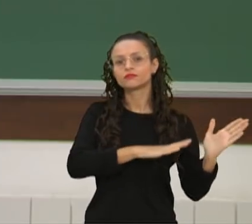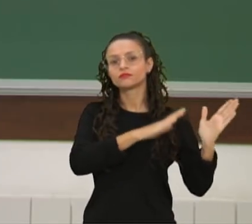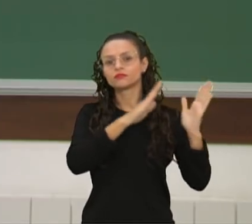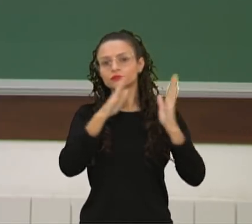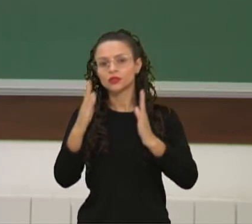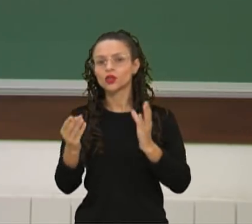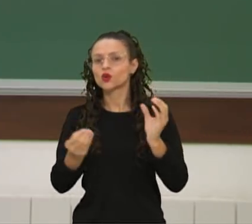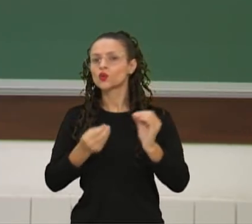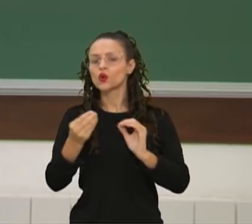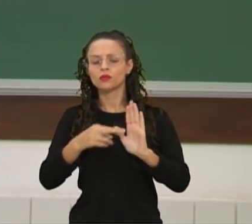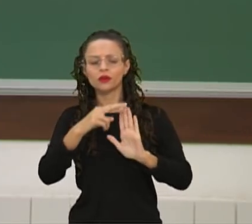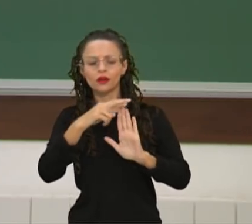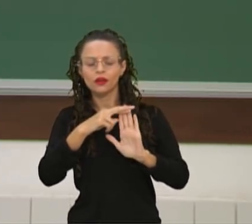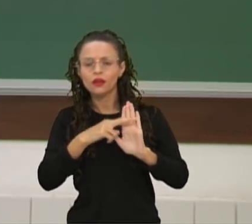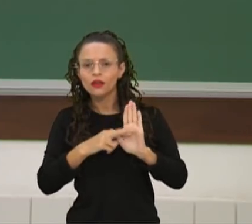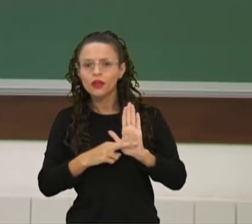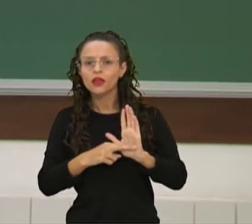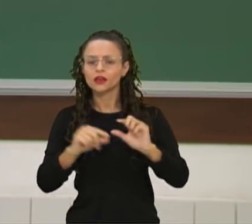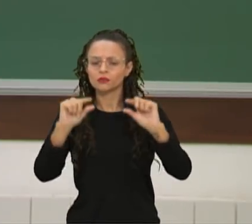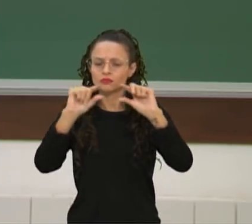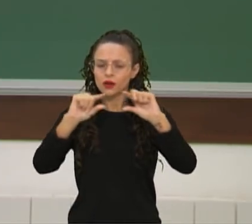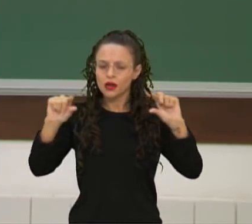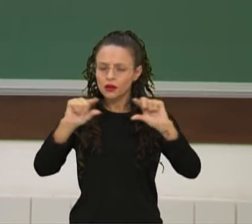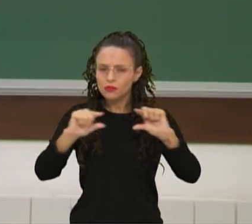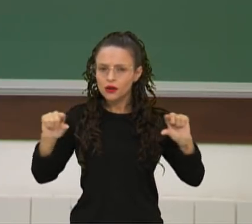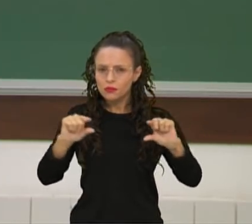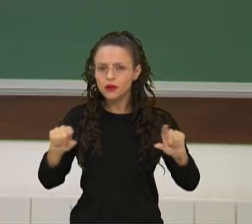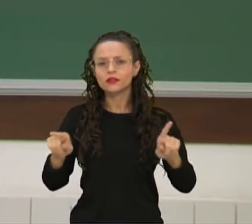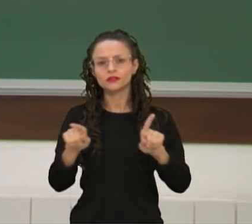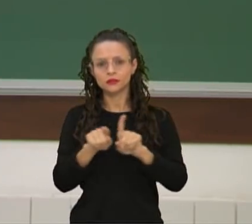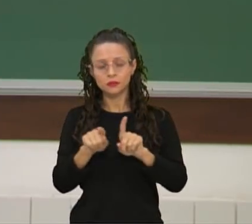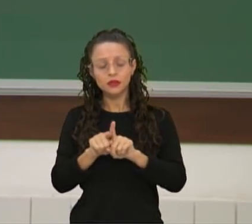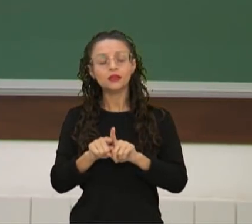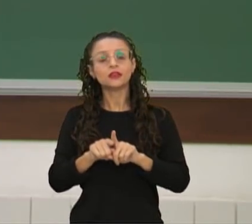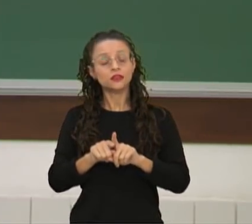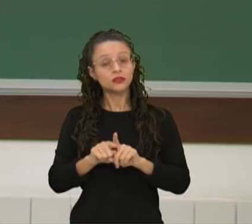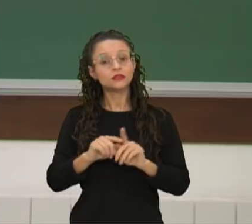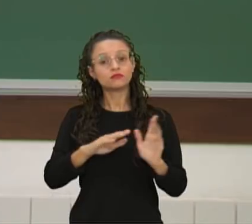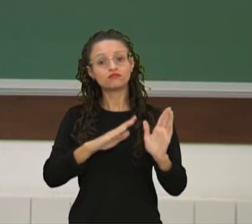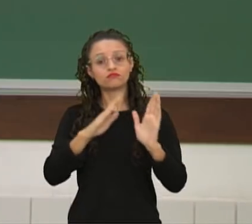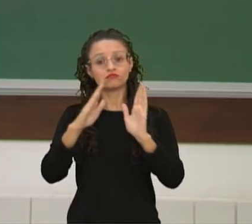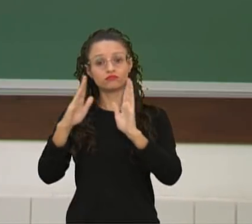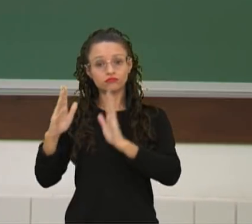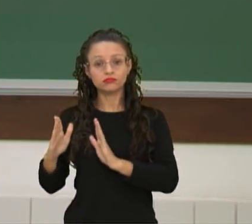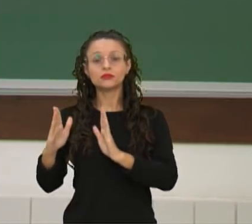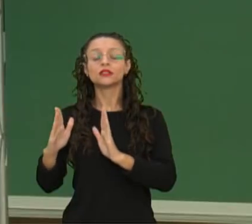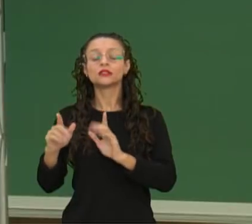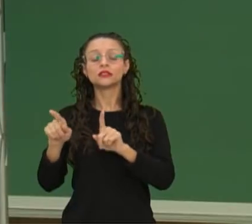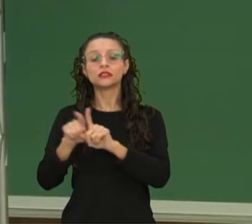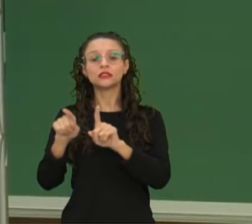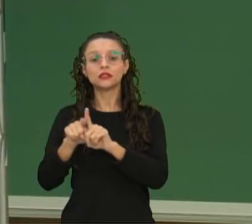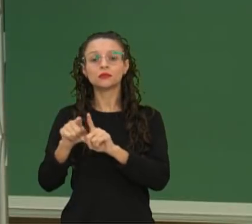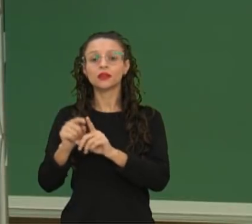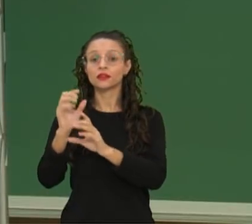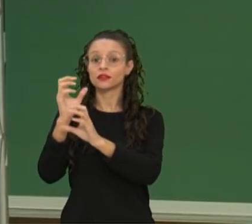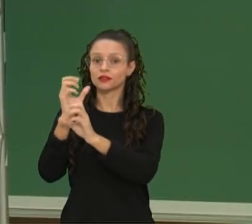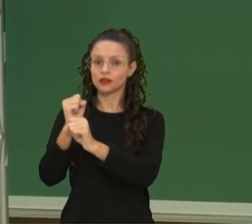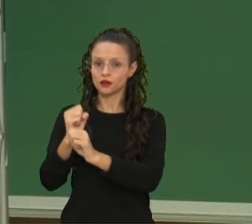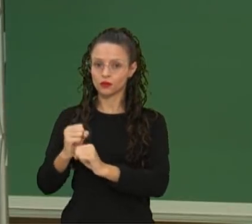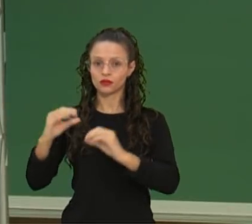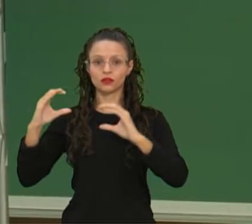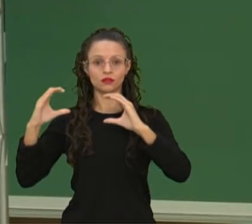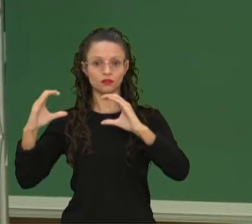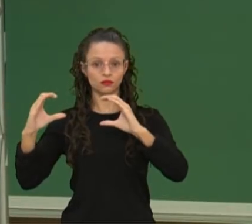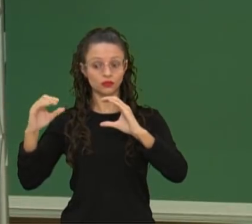de formação, diagrama, essas coisas, E por fim, como está aqui, vamos calcular o seu valor, que isso aqui é